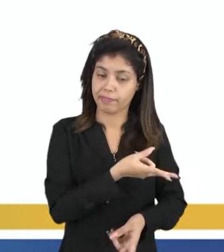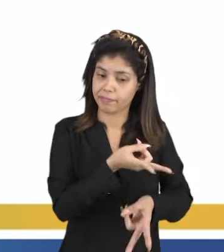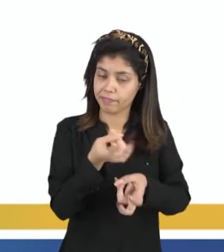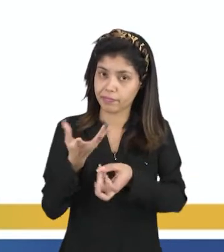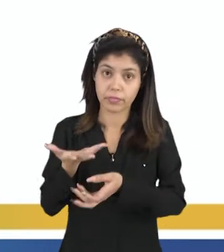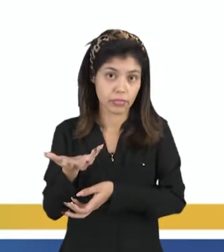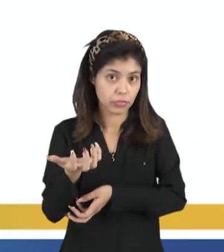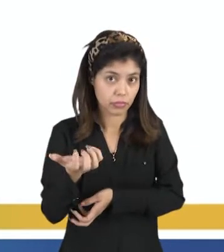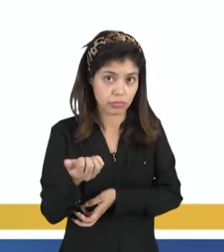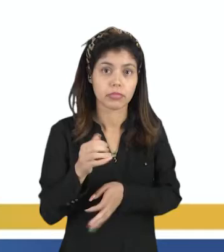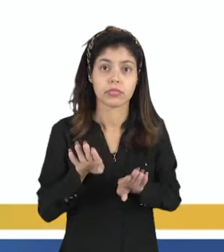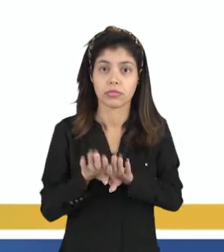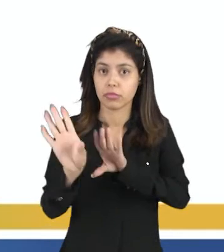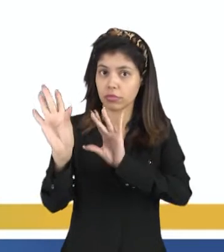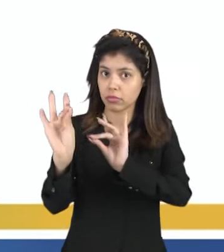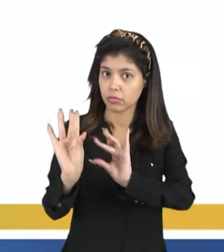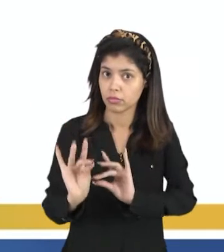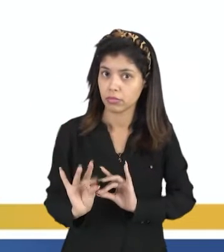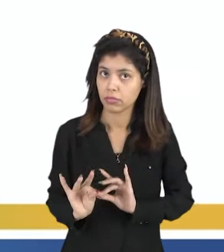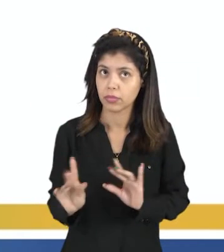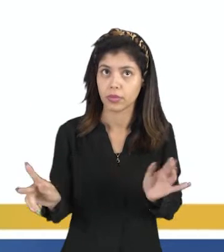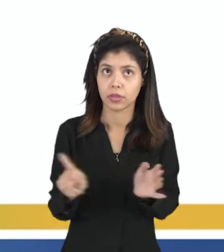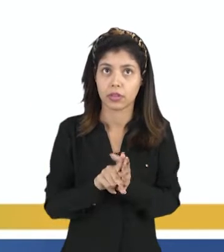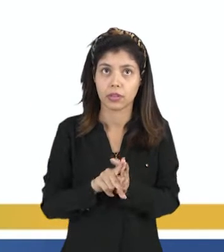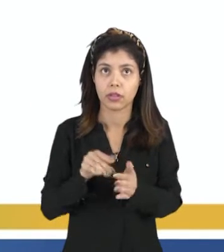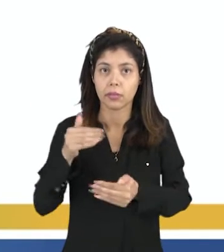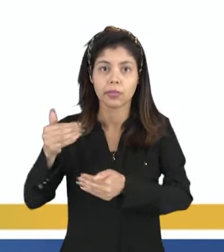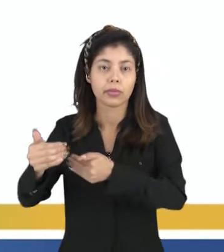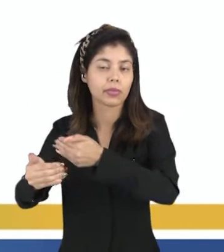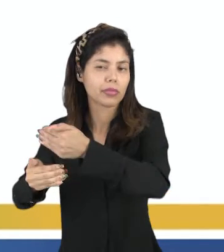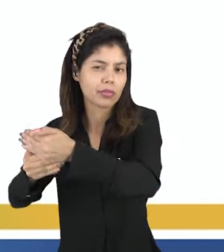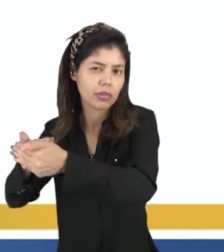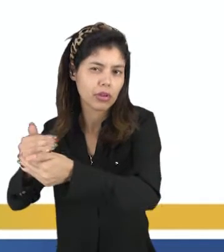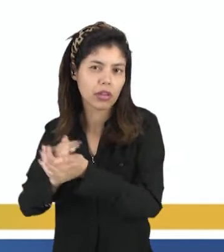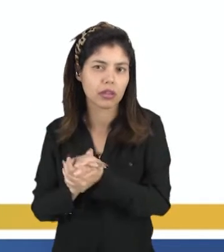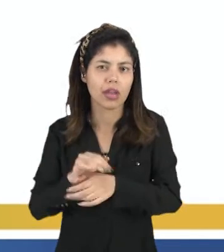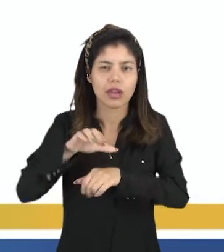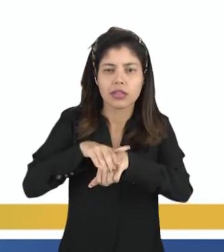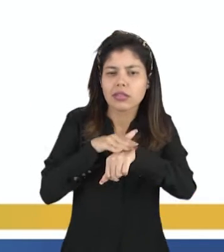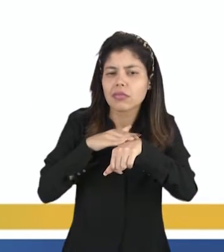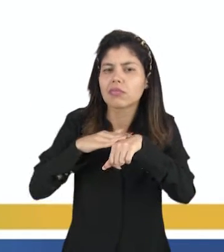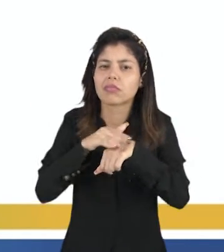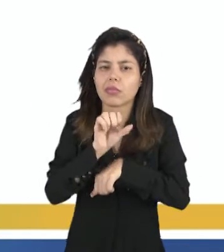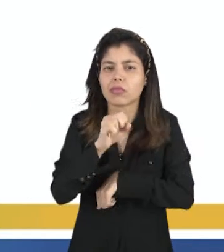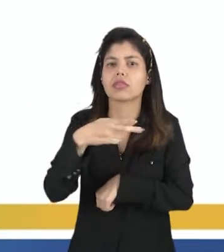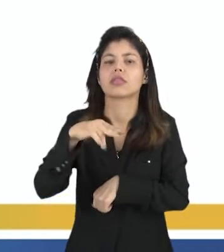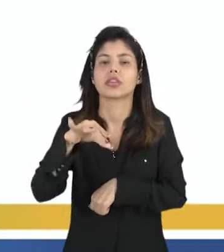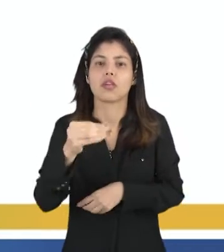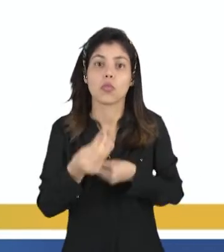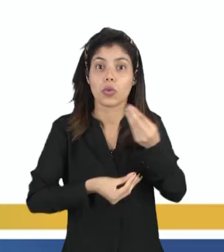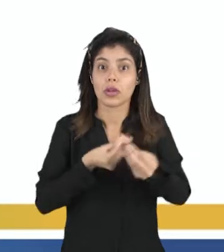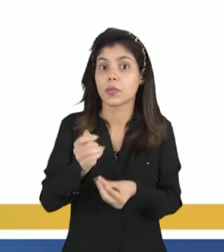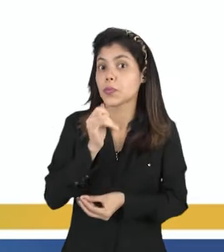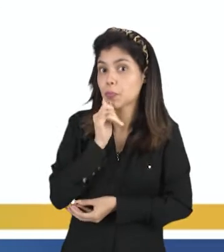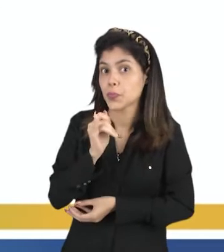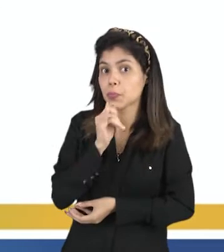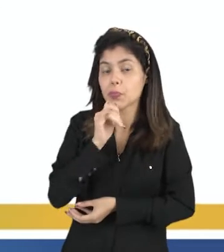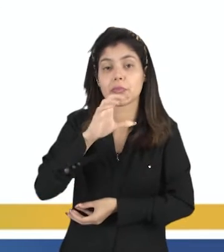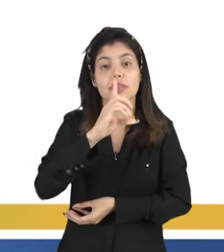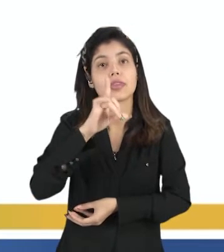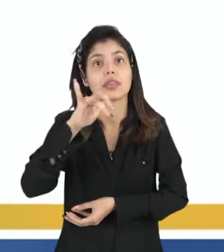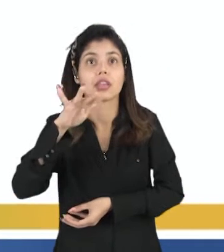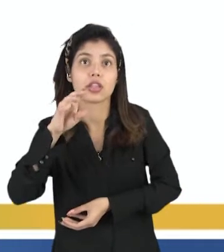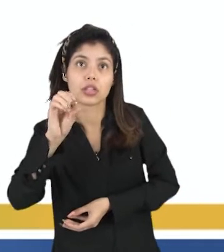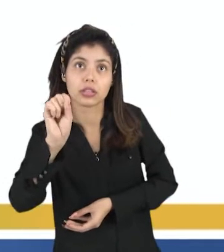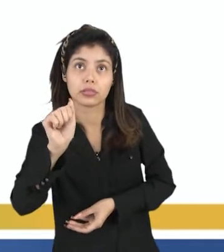esses quimiorreceptores, eles são dotados de prolongamentos muito sensíveis, como se fossem cílios. Eles são chamados